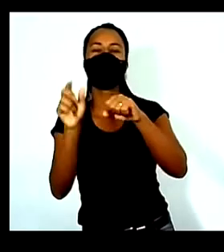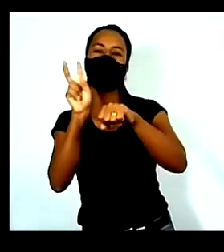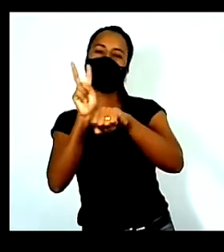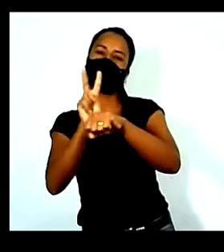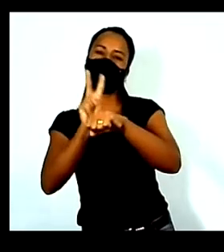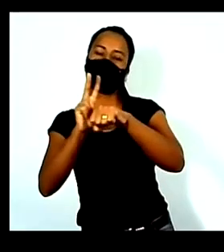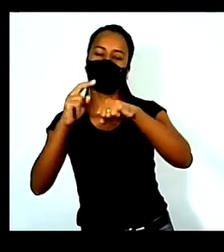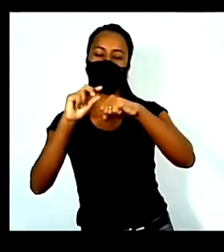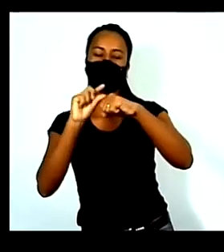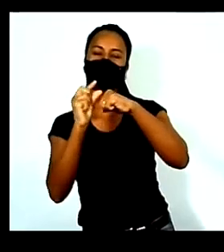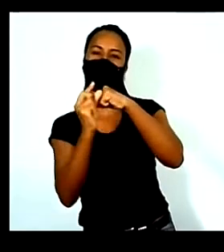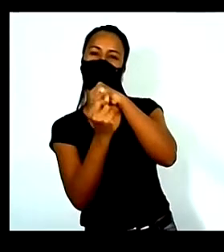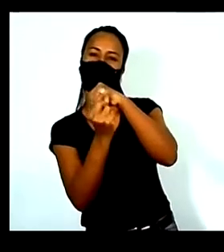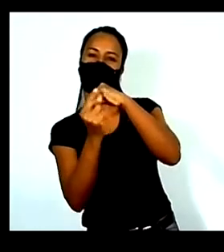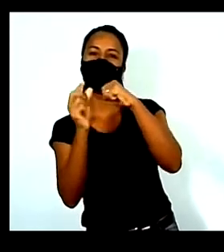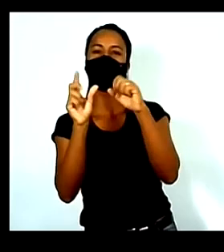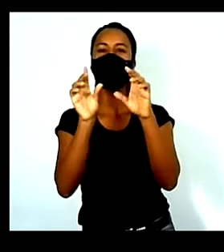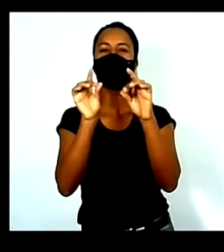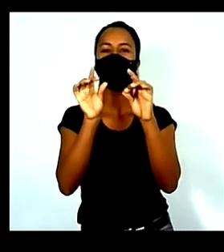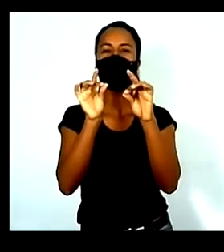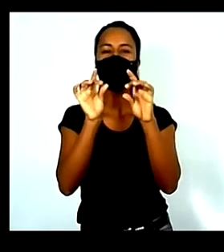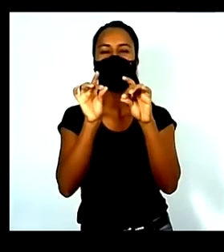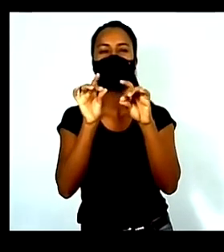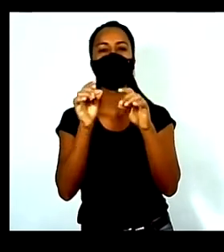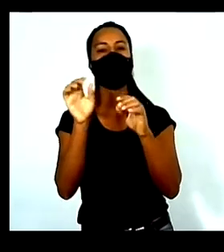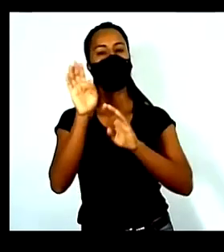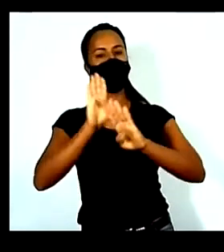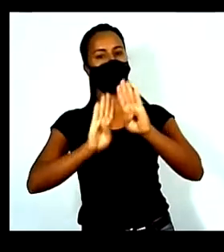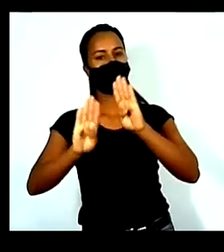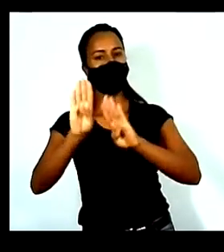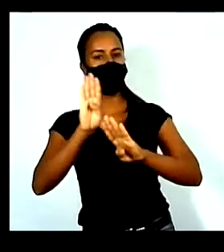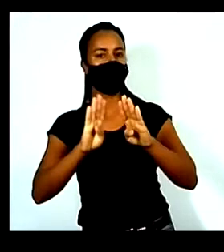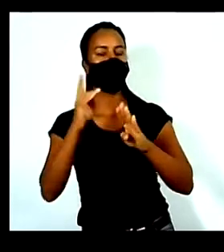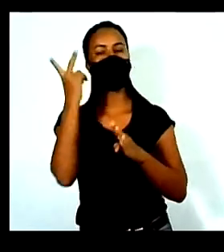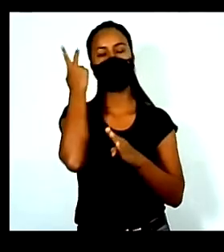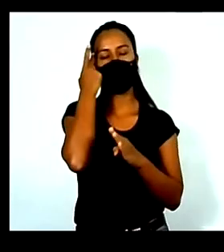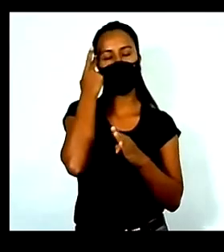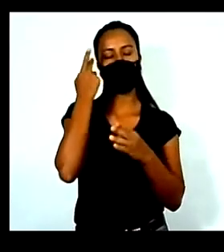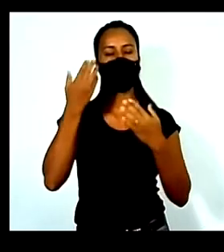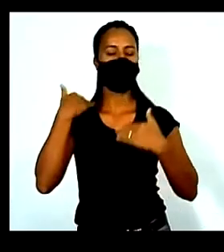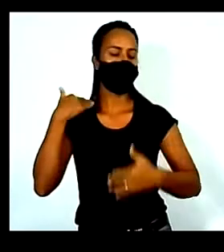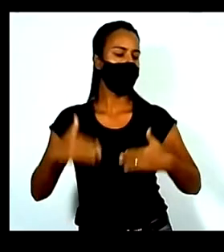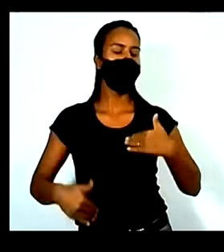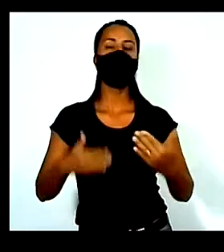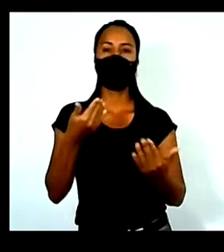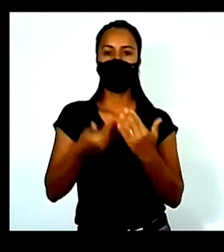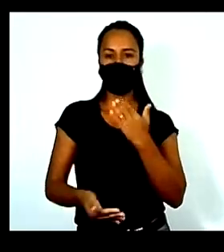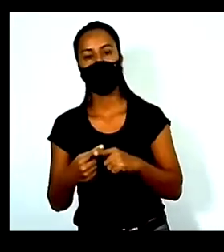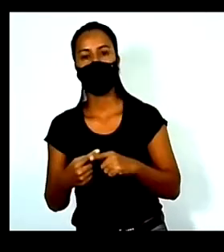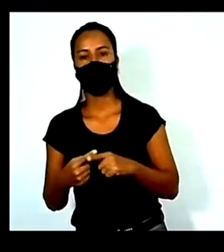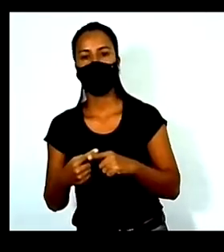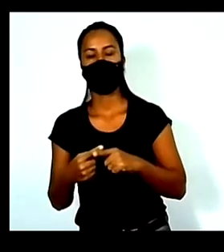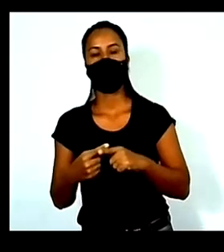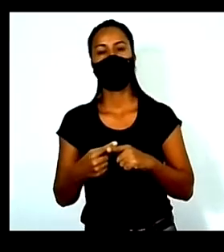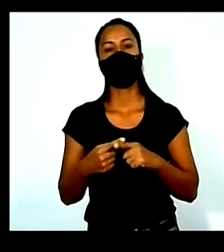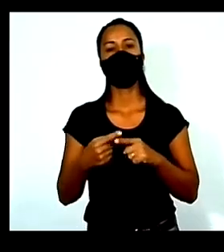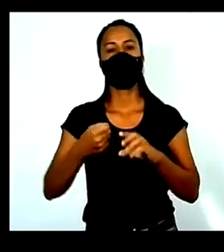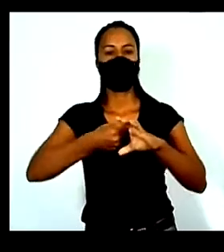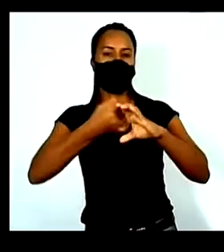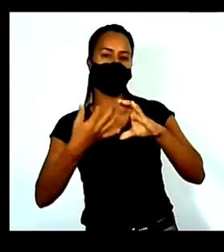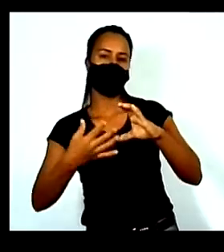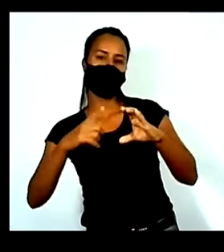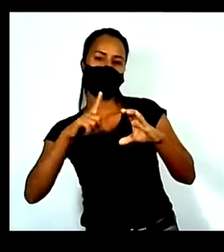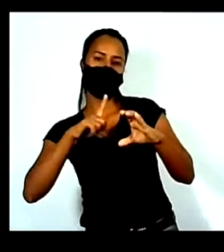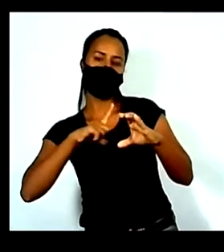sinovial, certo? Então, a gente tem que ter um maior cuidado aí. É natural do corpo perder esse líquido, porque é a característica que o